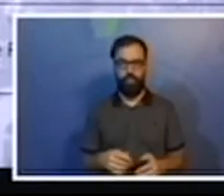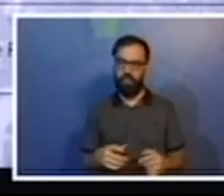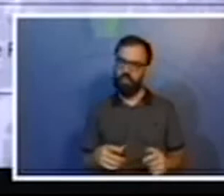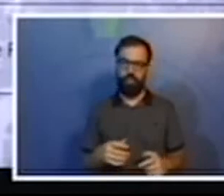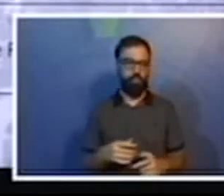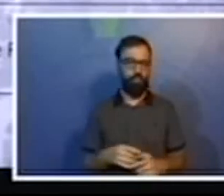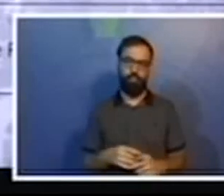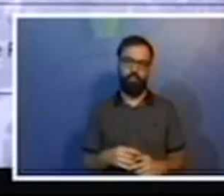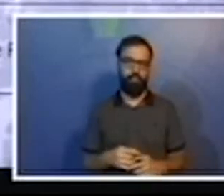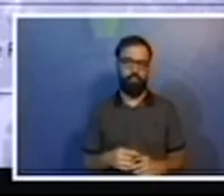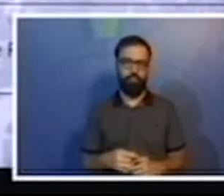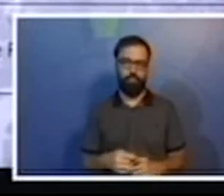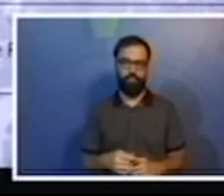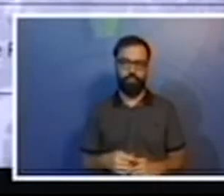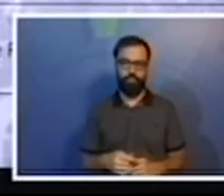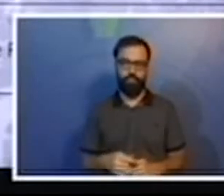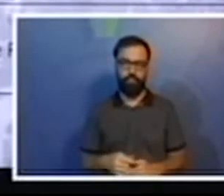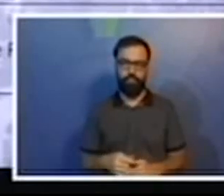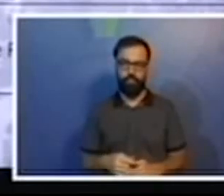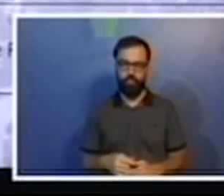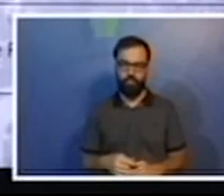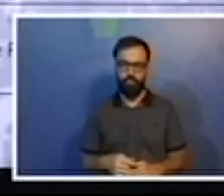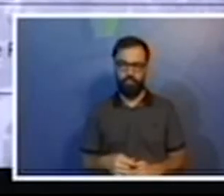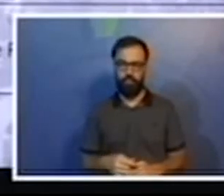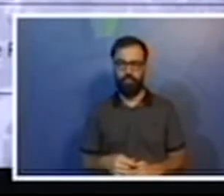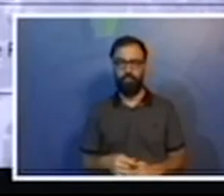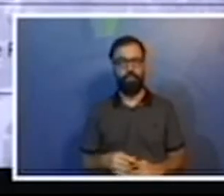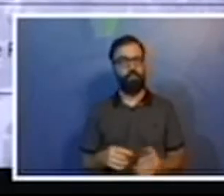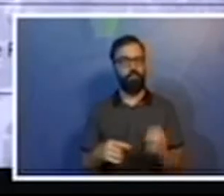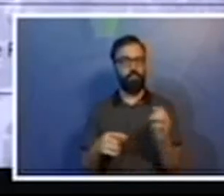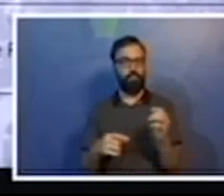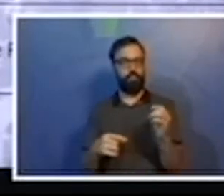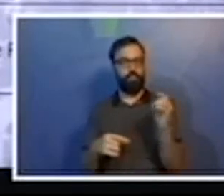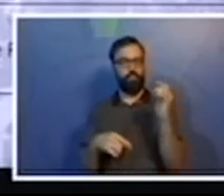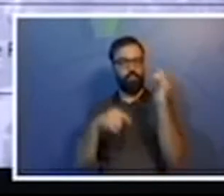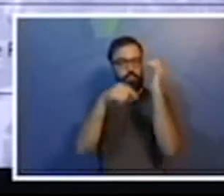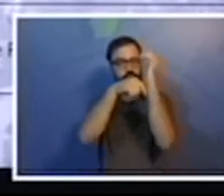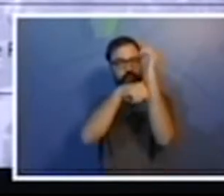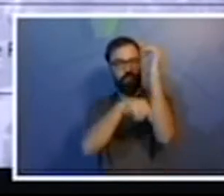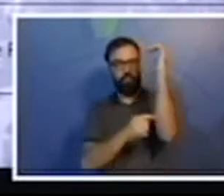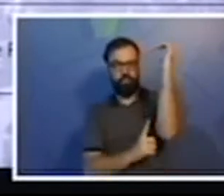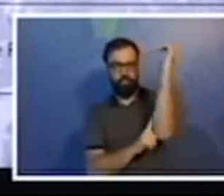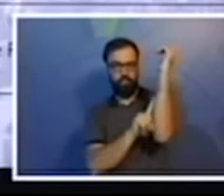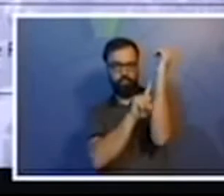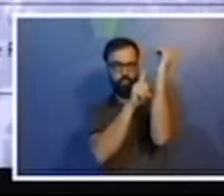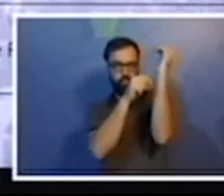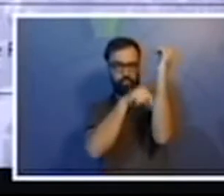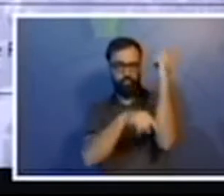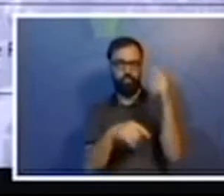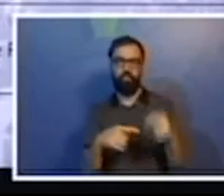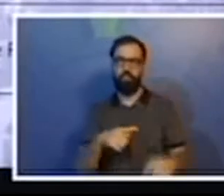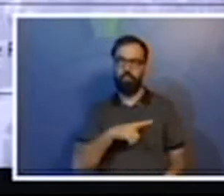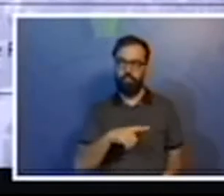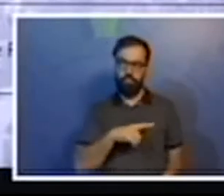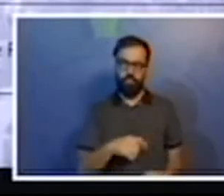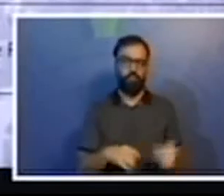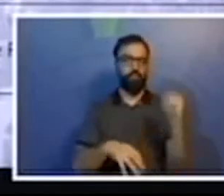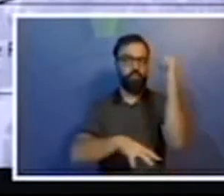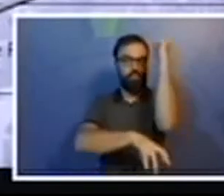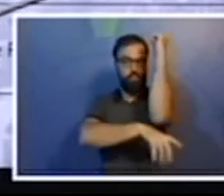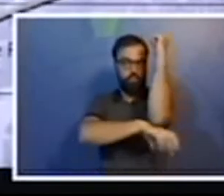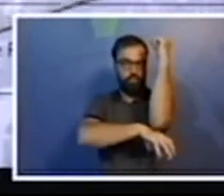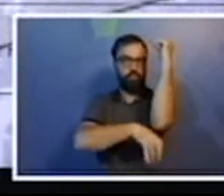esses grupos Aki E essas plantas apresentam vasos Condutores no seu interior e por esse motivo tem